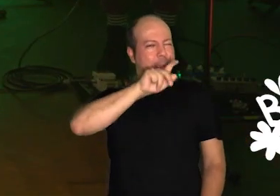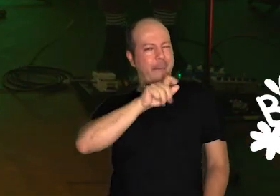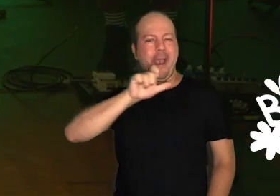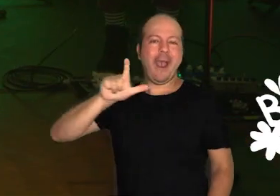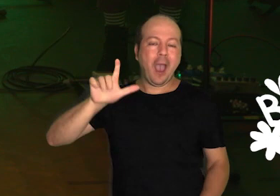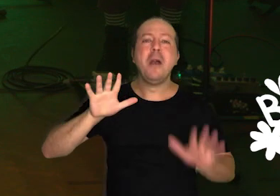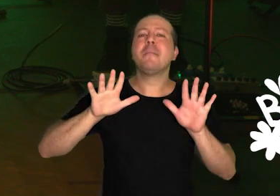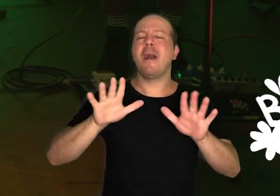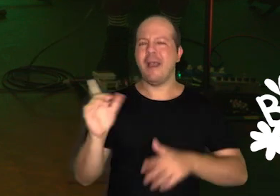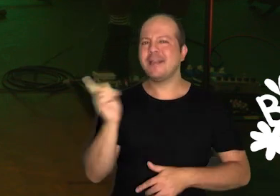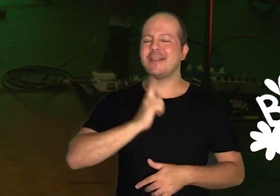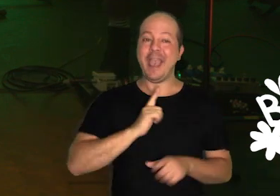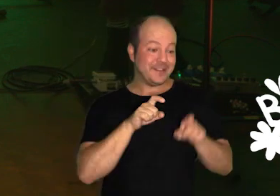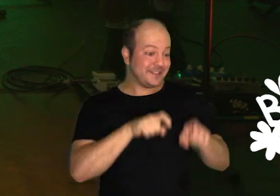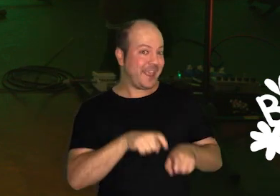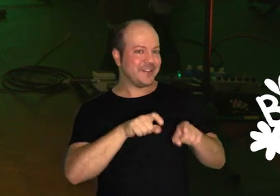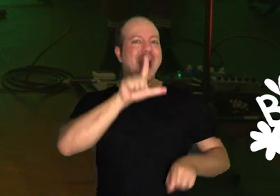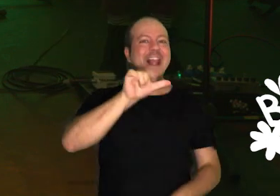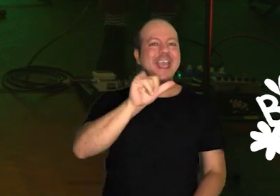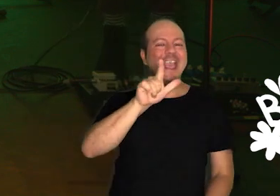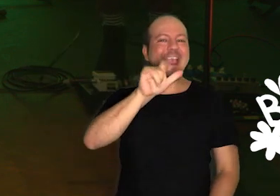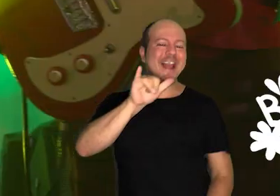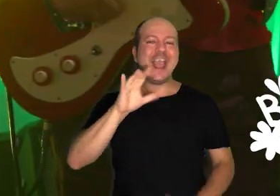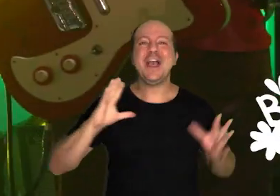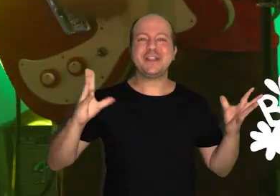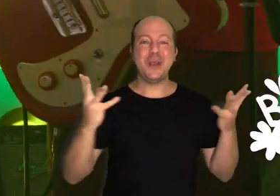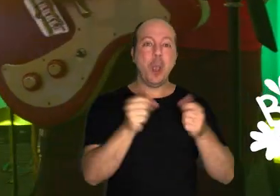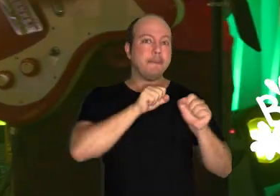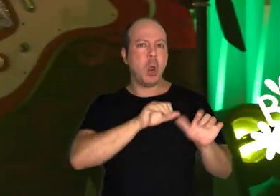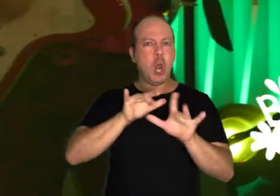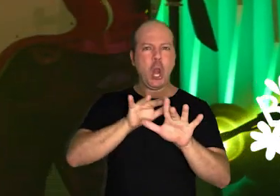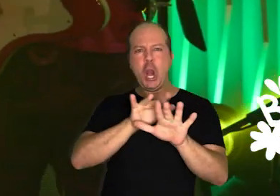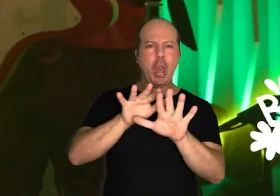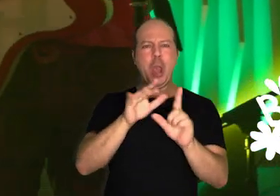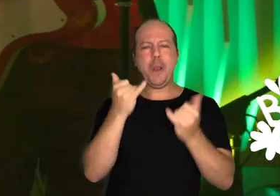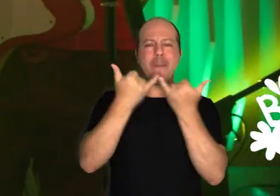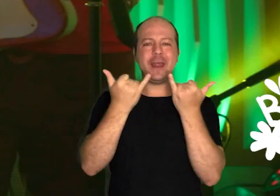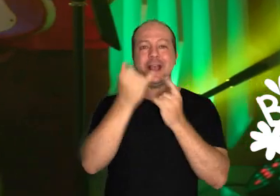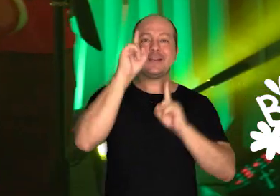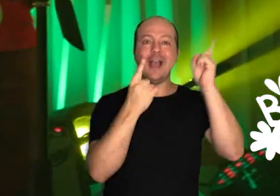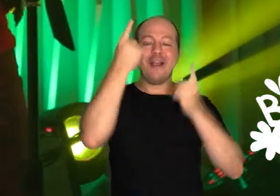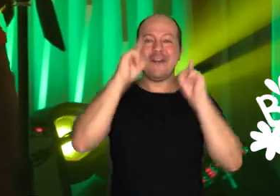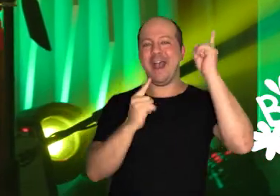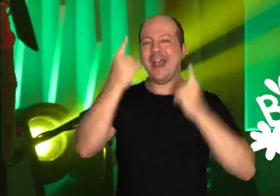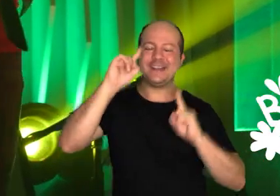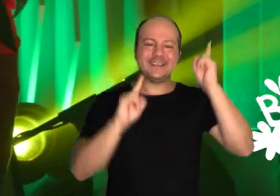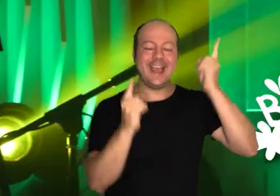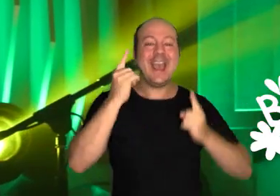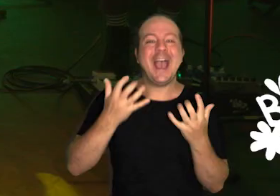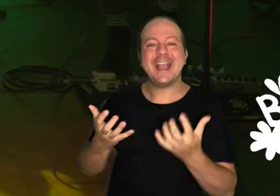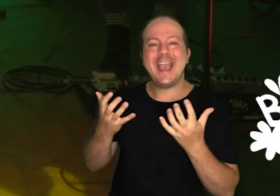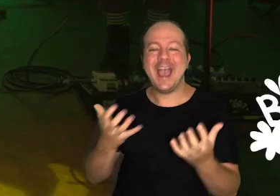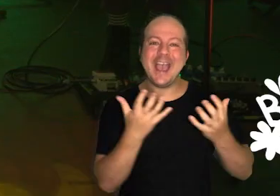au, au. Mas no sítio da Lili vai todo mundo, é quase o carnaval. Eu